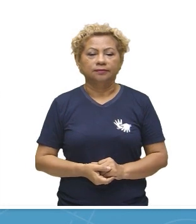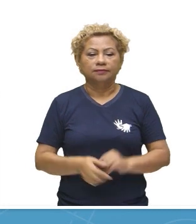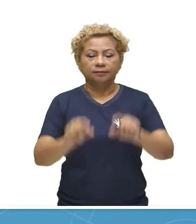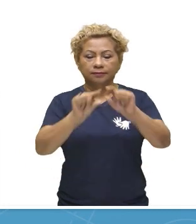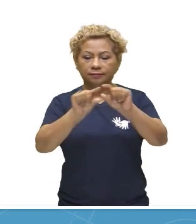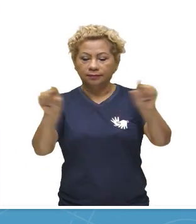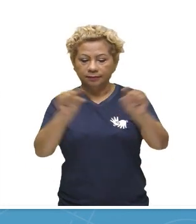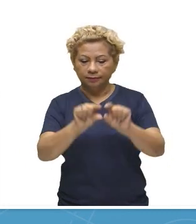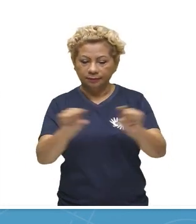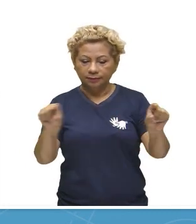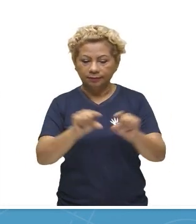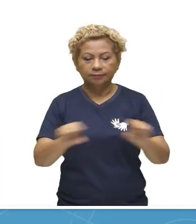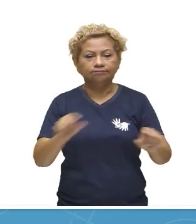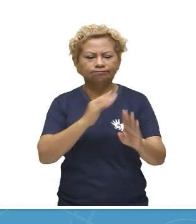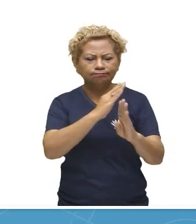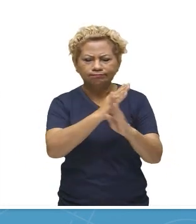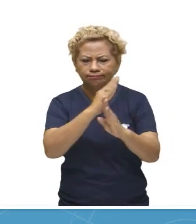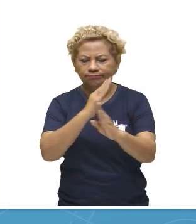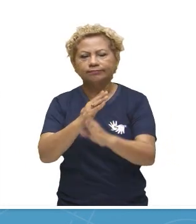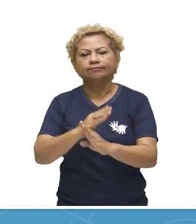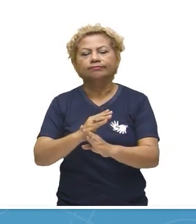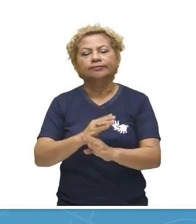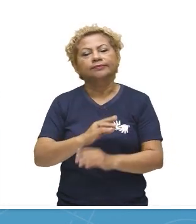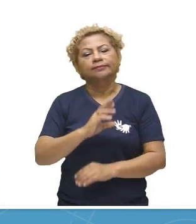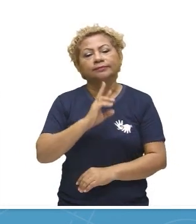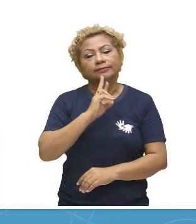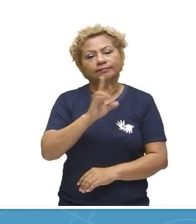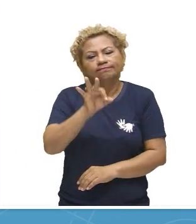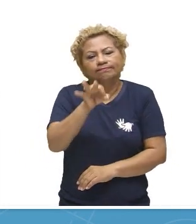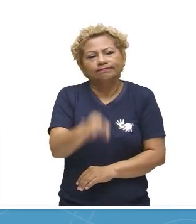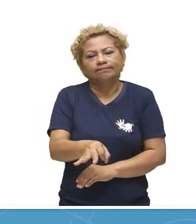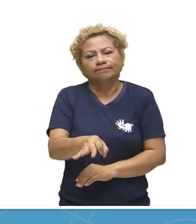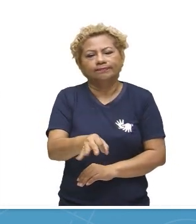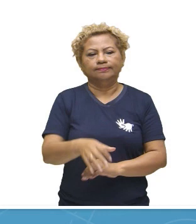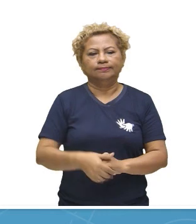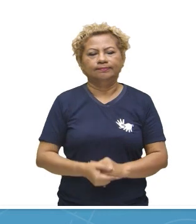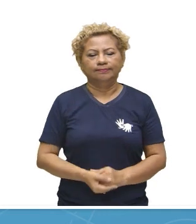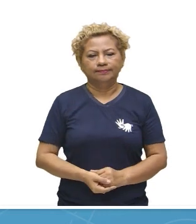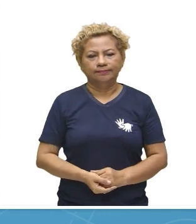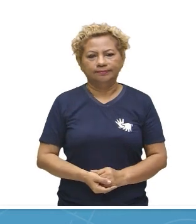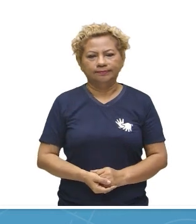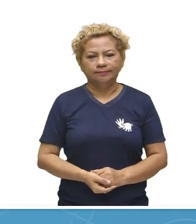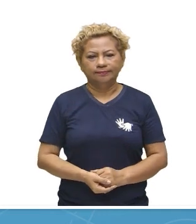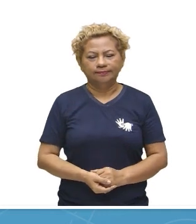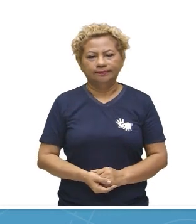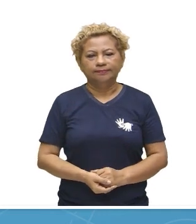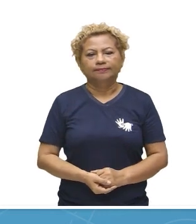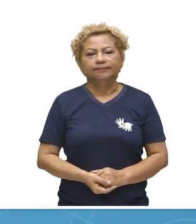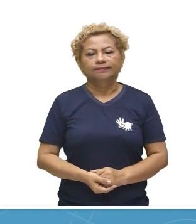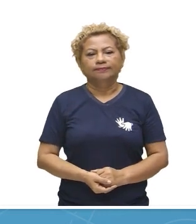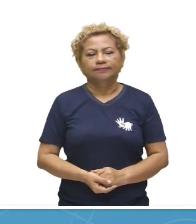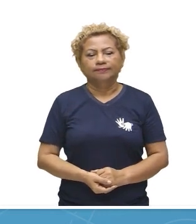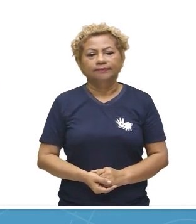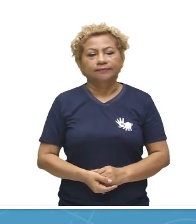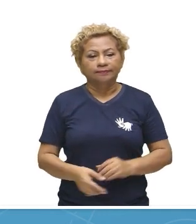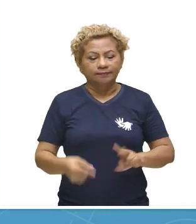para frente, a gente vai ter aí de 11 a 20 na mesma situação, né? A raiz quadrada